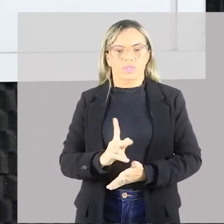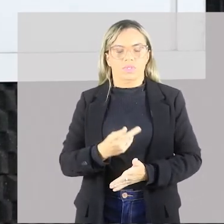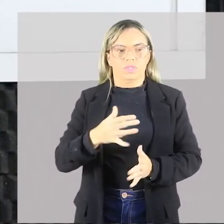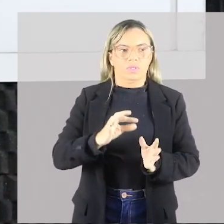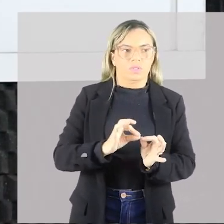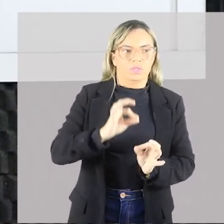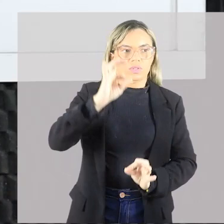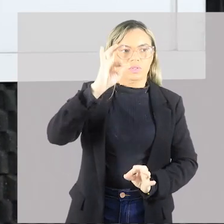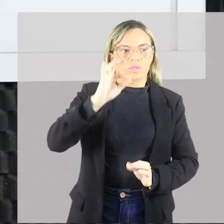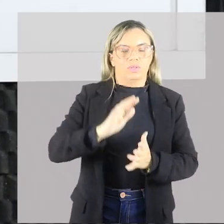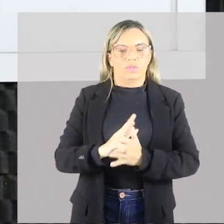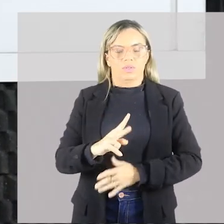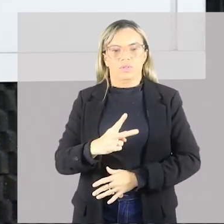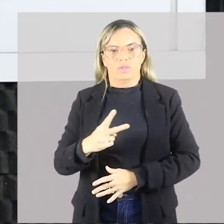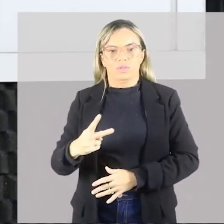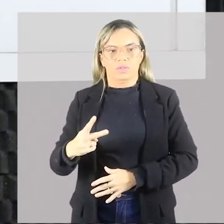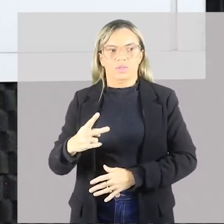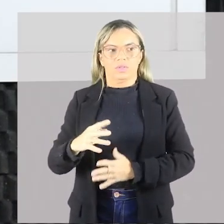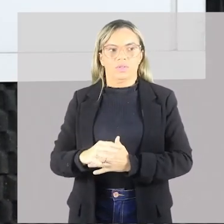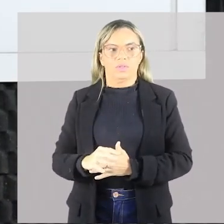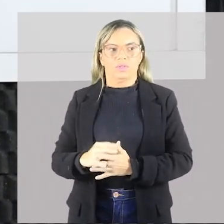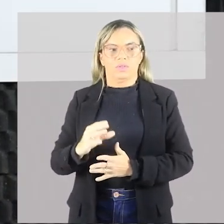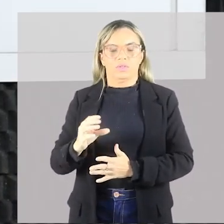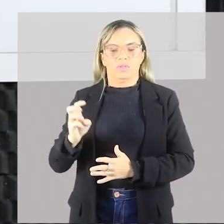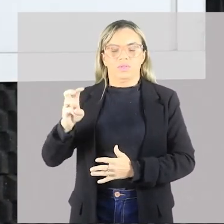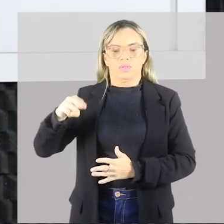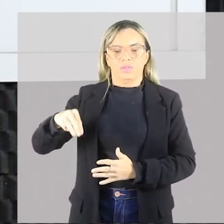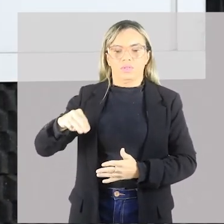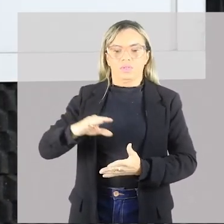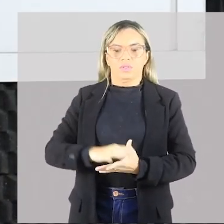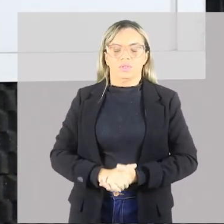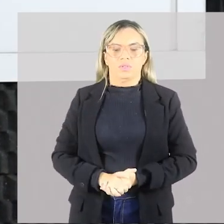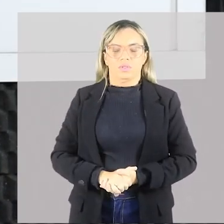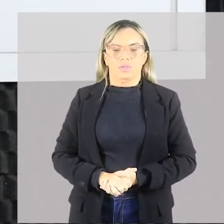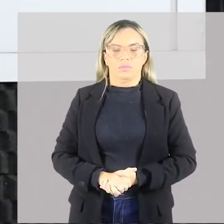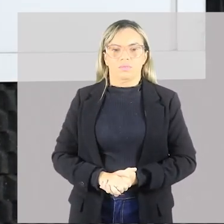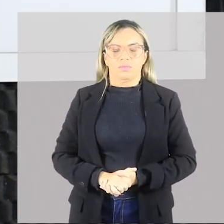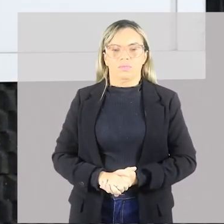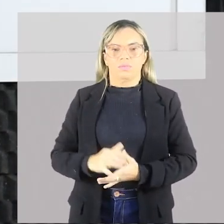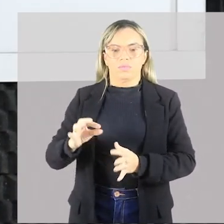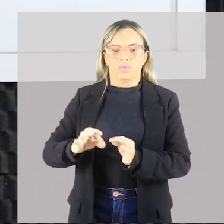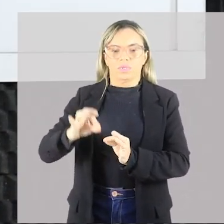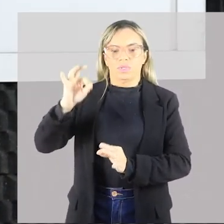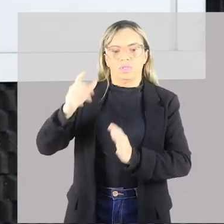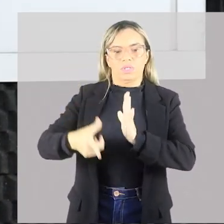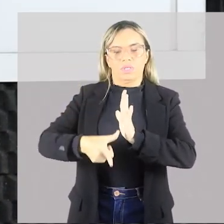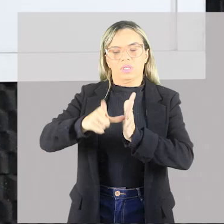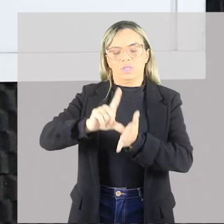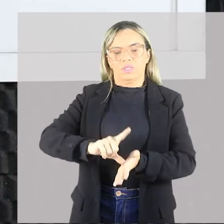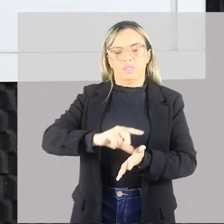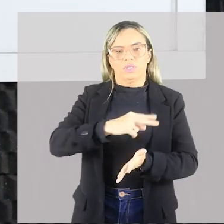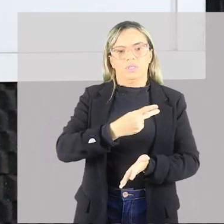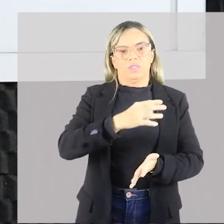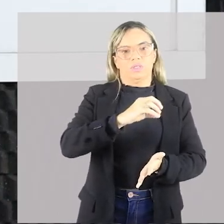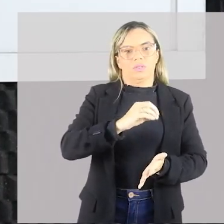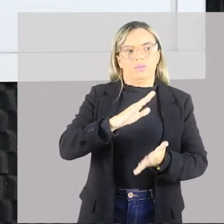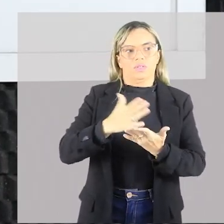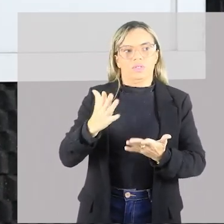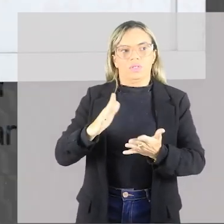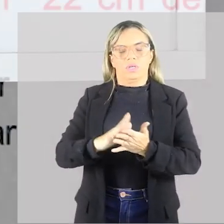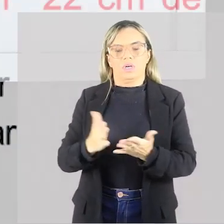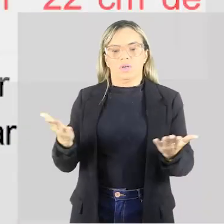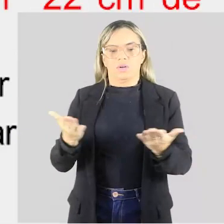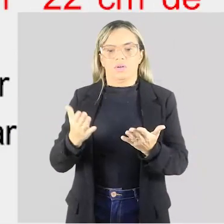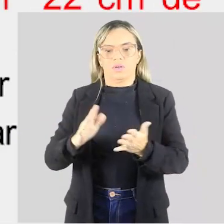né? Passou a ser o quê? Passou a ser 22. Aumentou a altura do recipiente. Então, qual